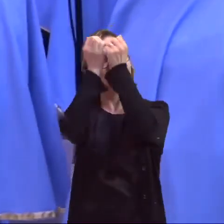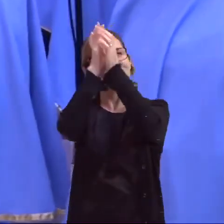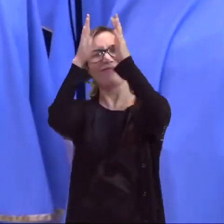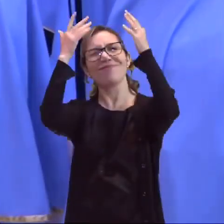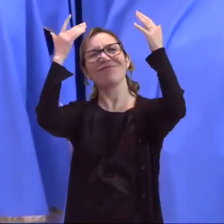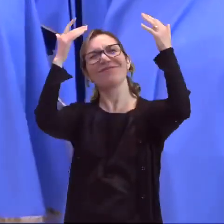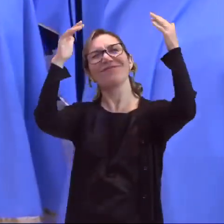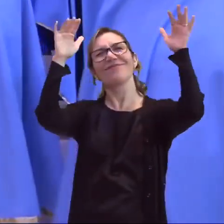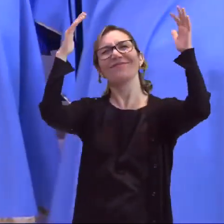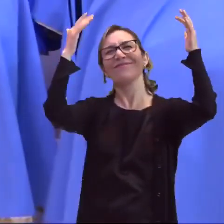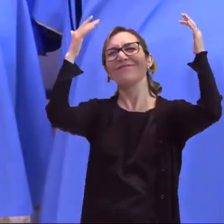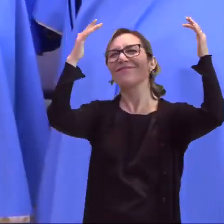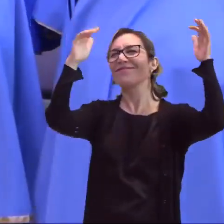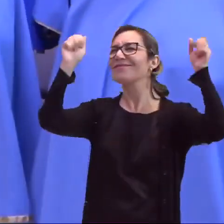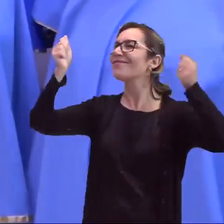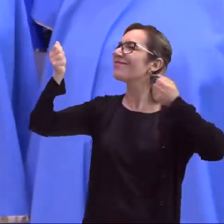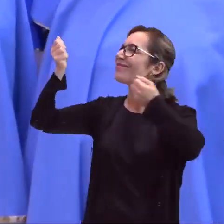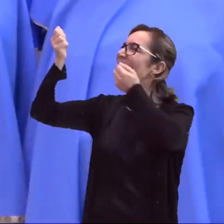o